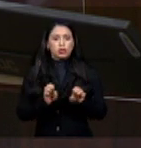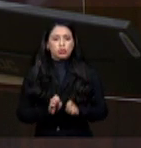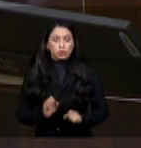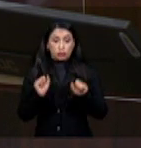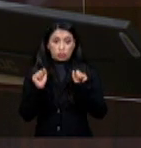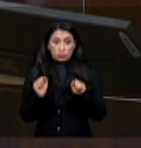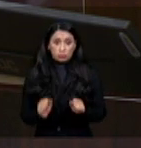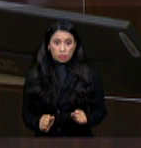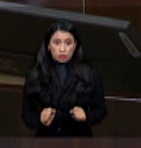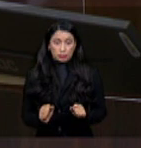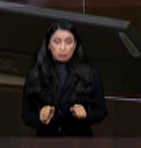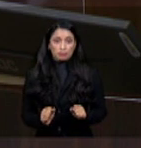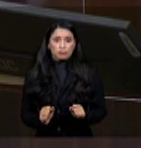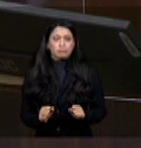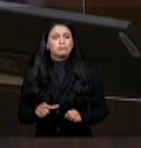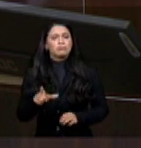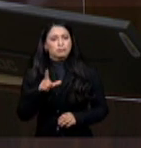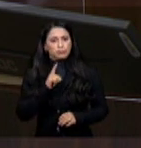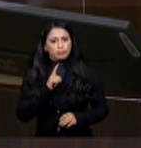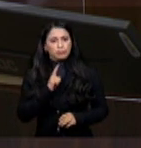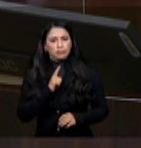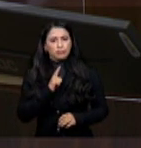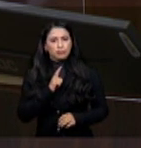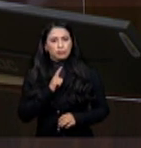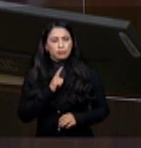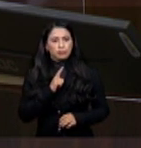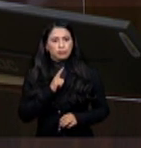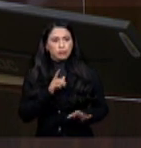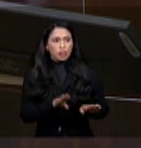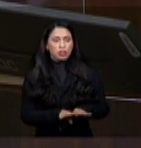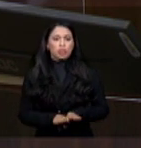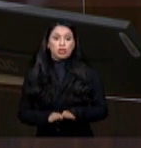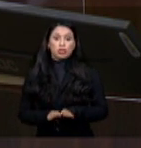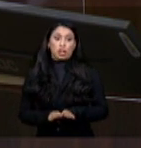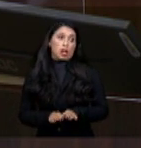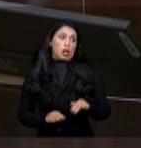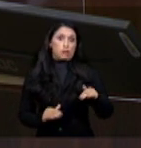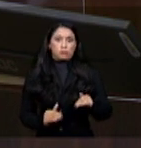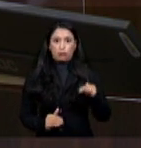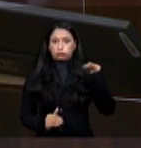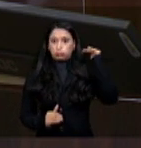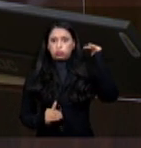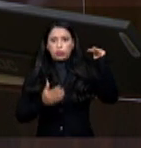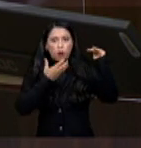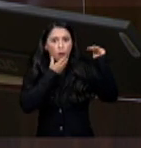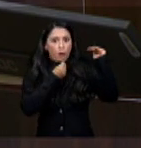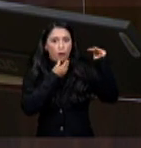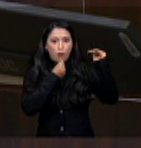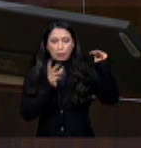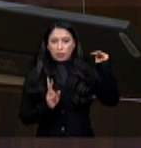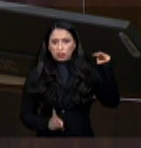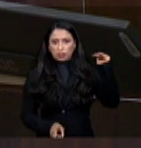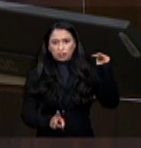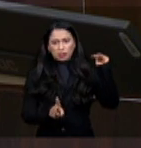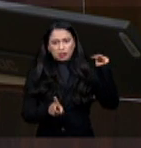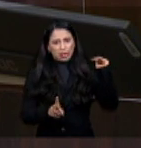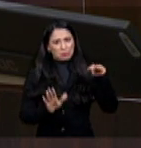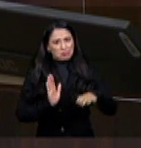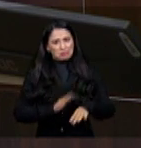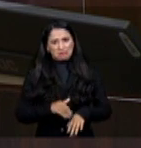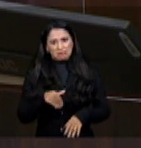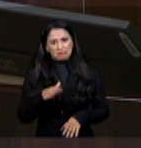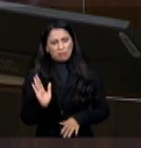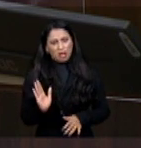de imediato que se mantinham né sob a hegemonia masculina no entanto isso é a prova